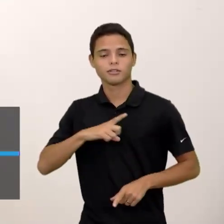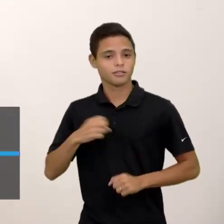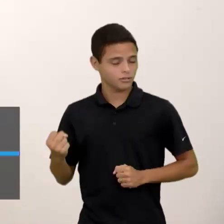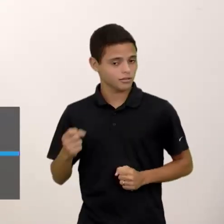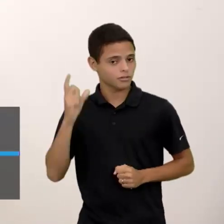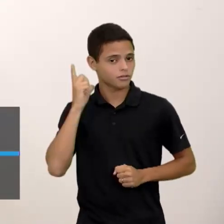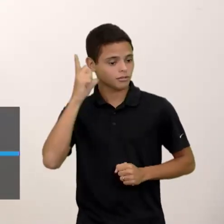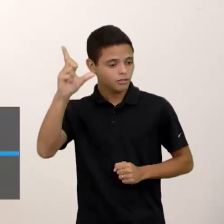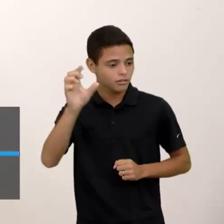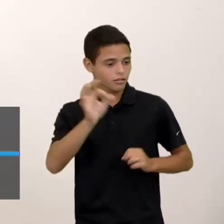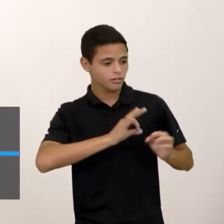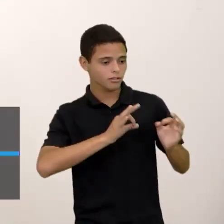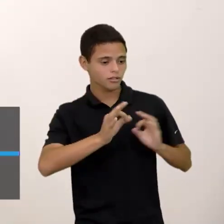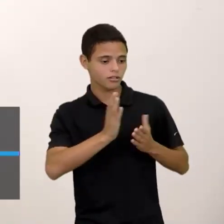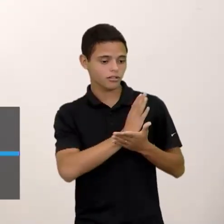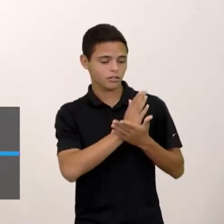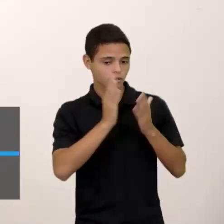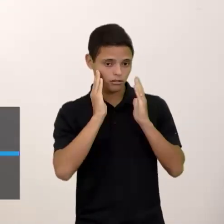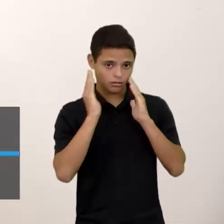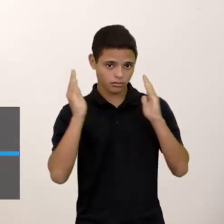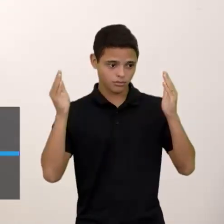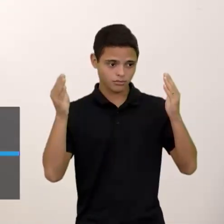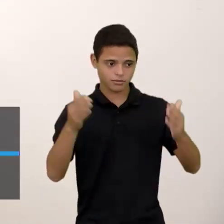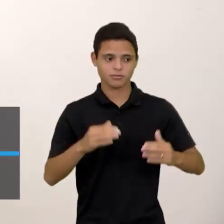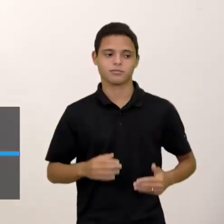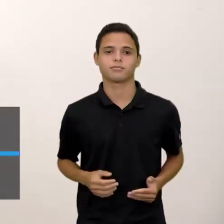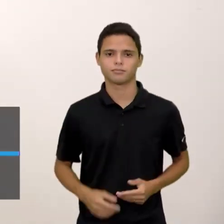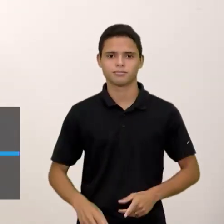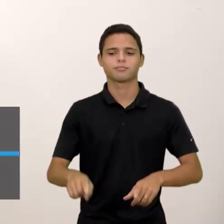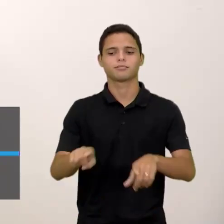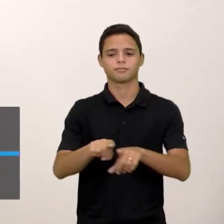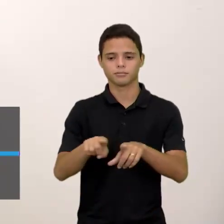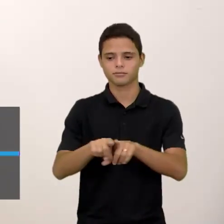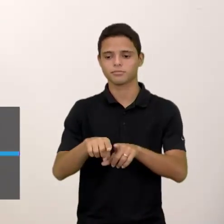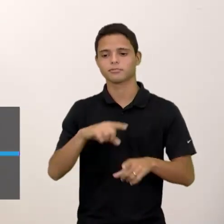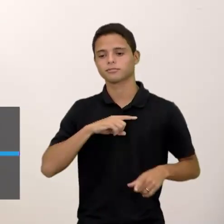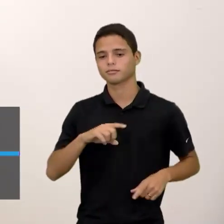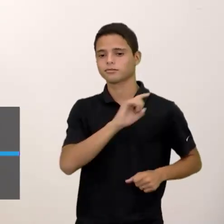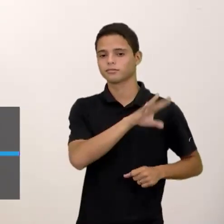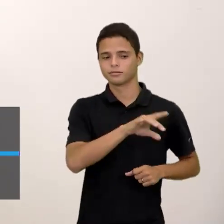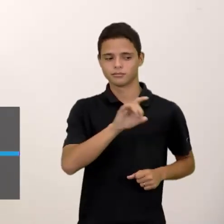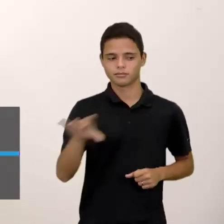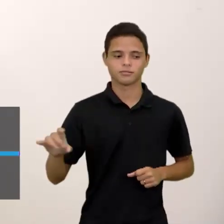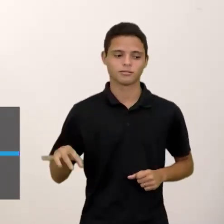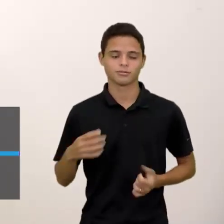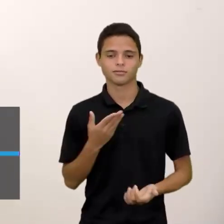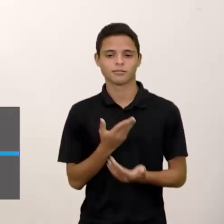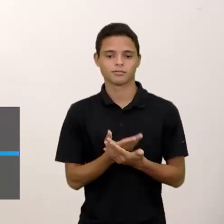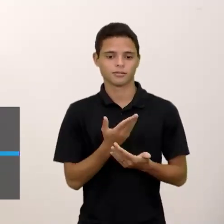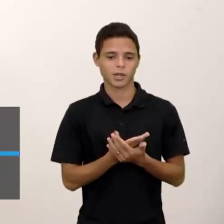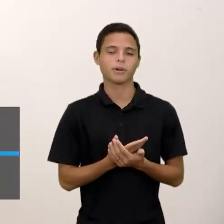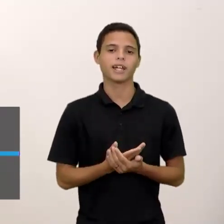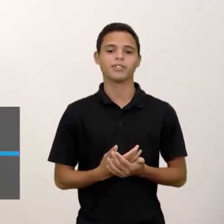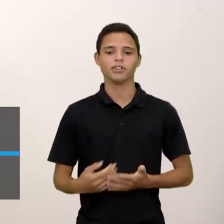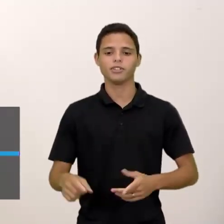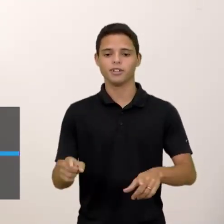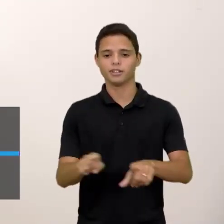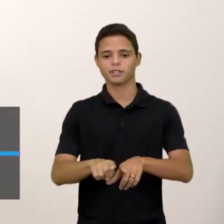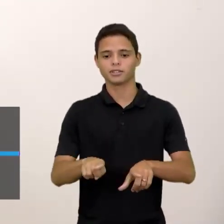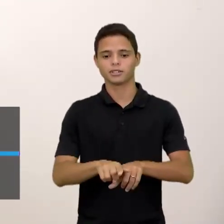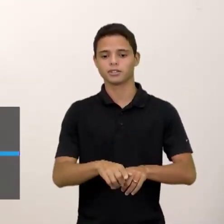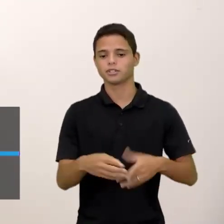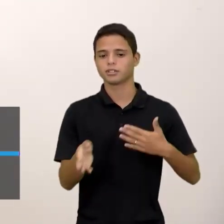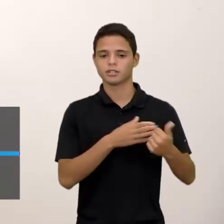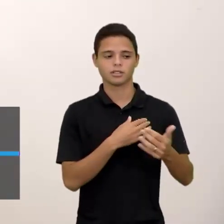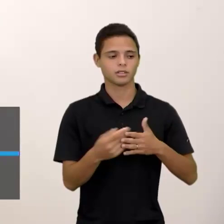suficientes para poder direcionar as atividades específicas para cada um desses estudantes. Então, é importante, antes de qualquer coisa,